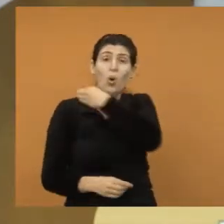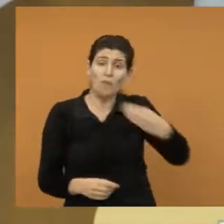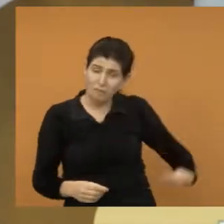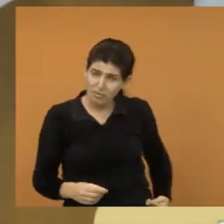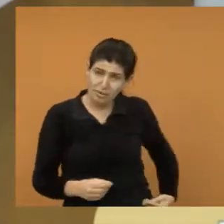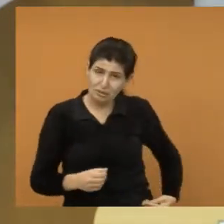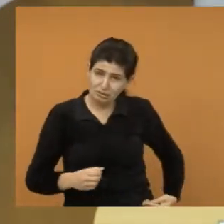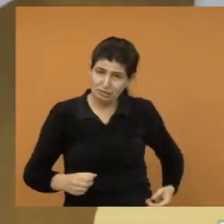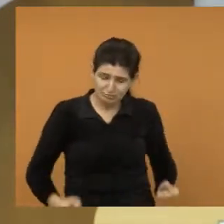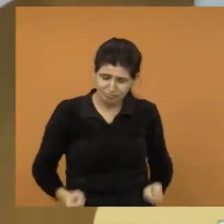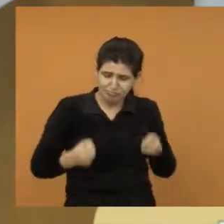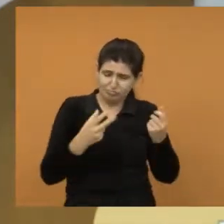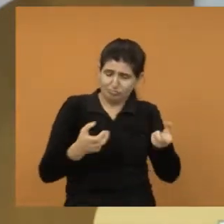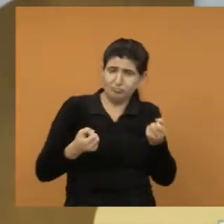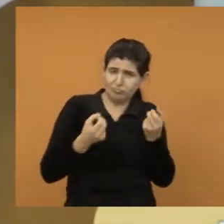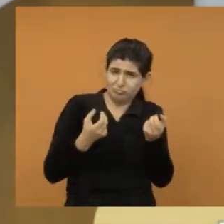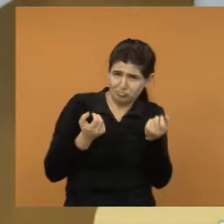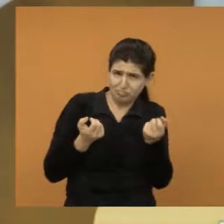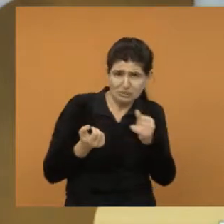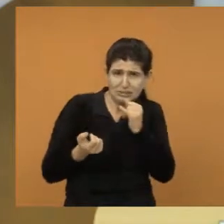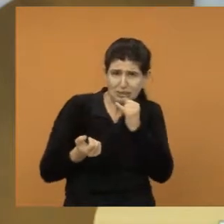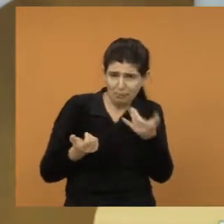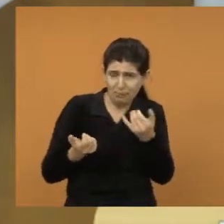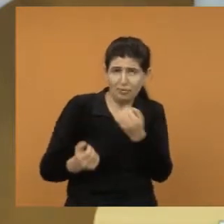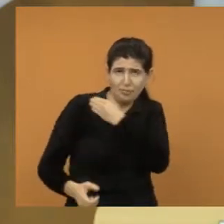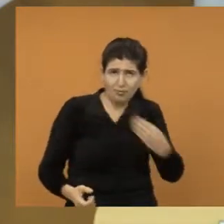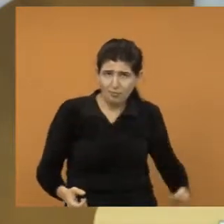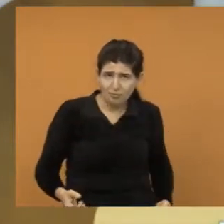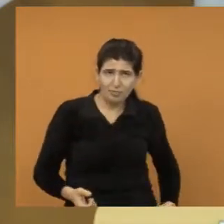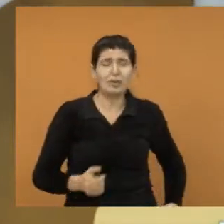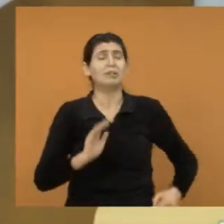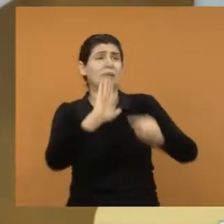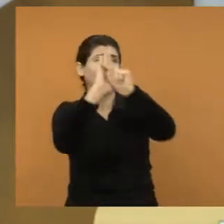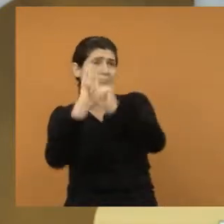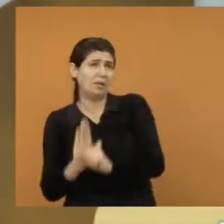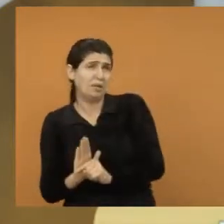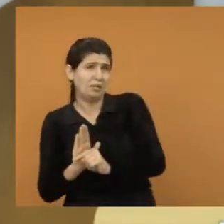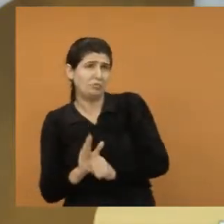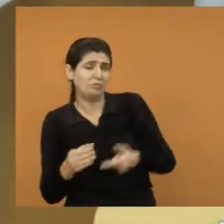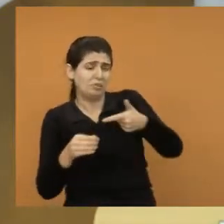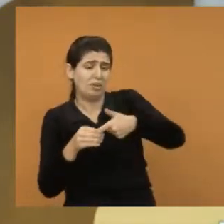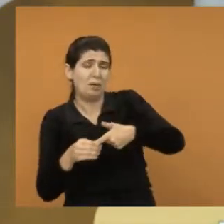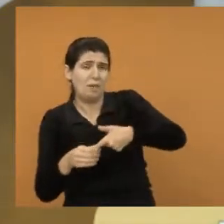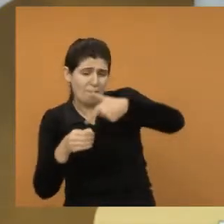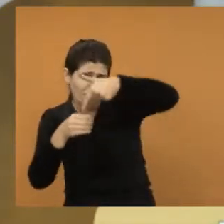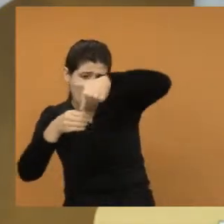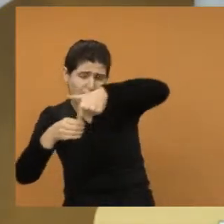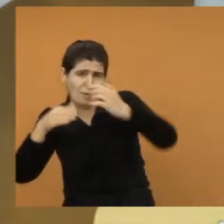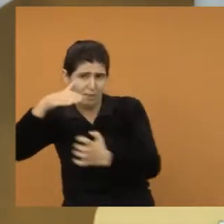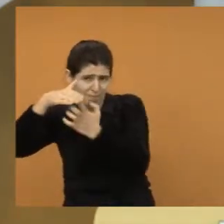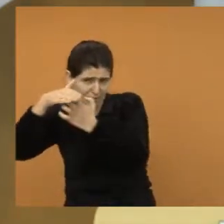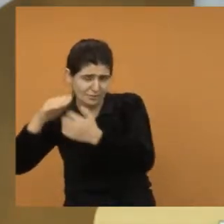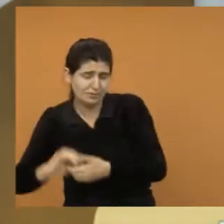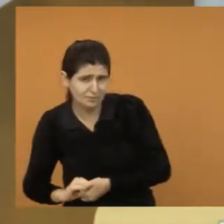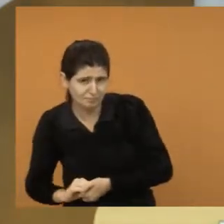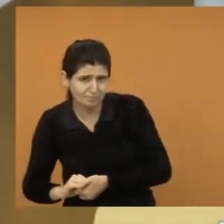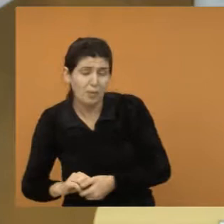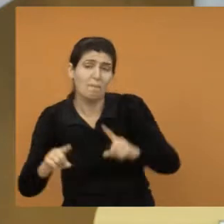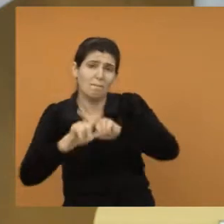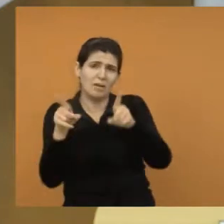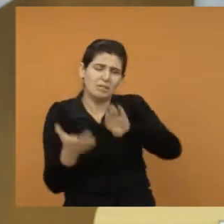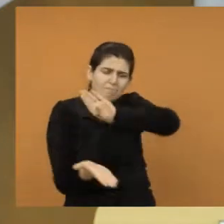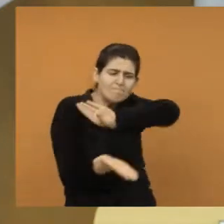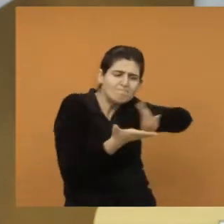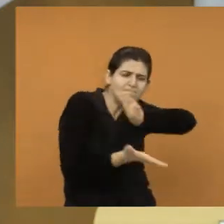invés de diminuir o lucro dos acionistas da Petrobras, preferiu tirar dinheiro do